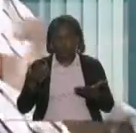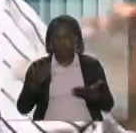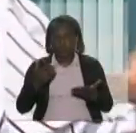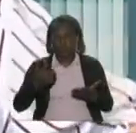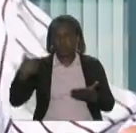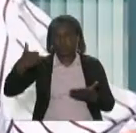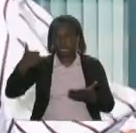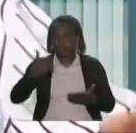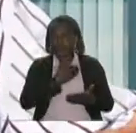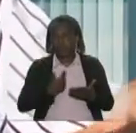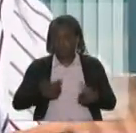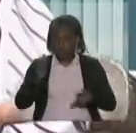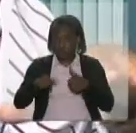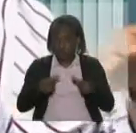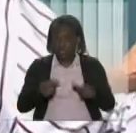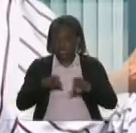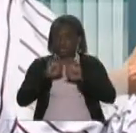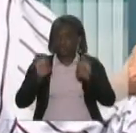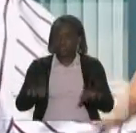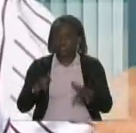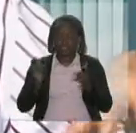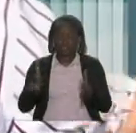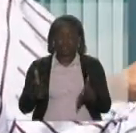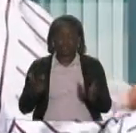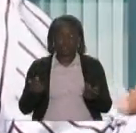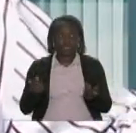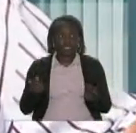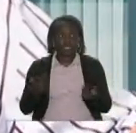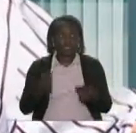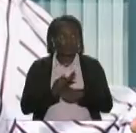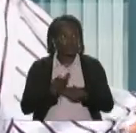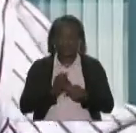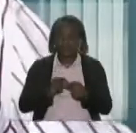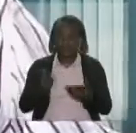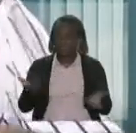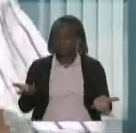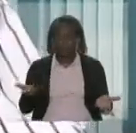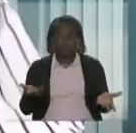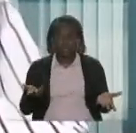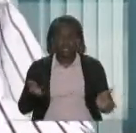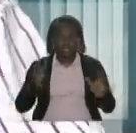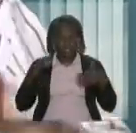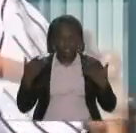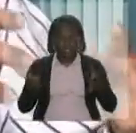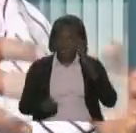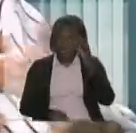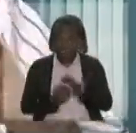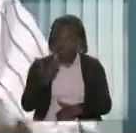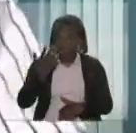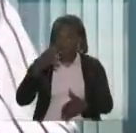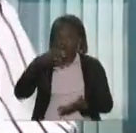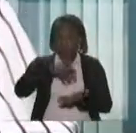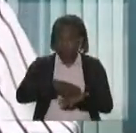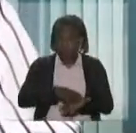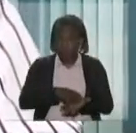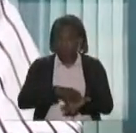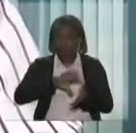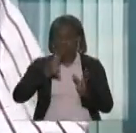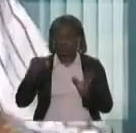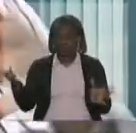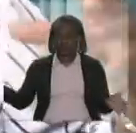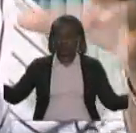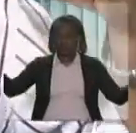governo mudou aquela estrutura ficava ansiosa procurando o que fazer com a criação do instituto todos vieram pra cá